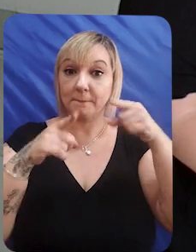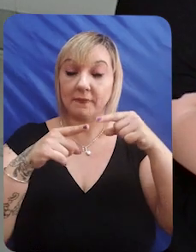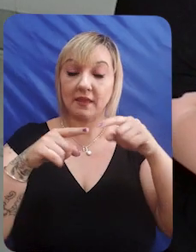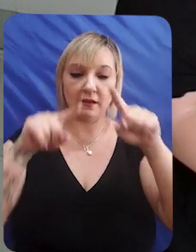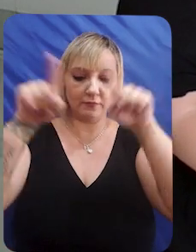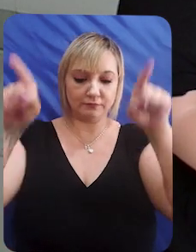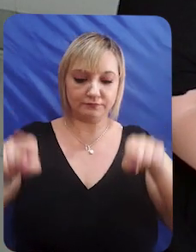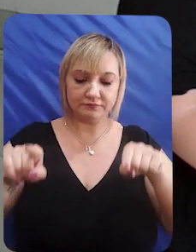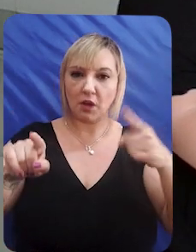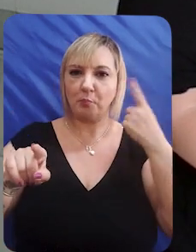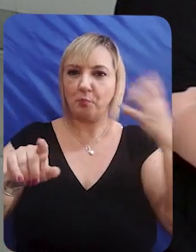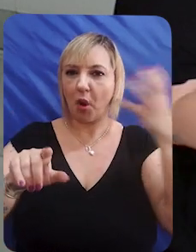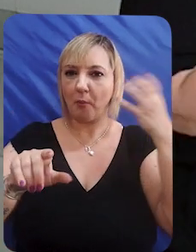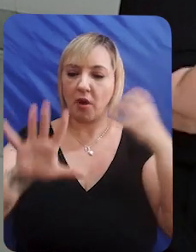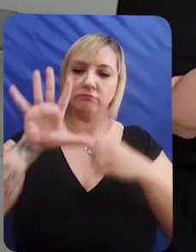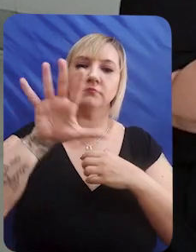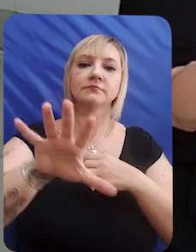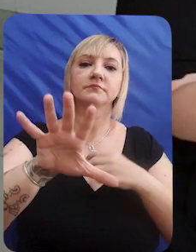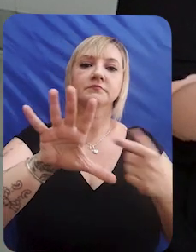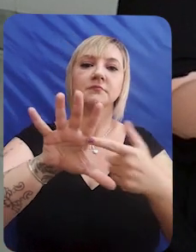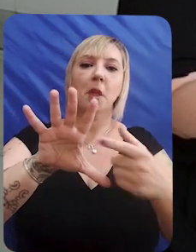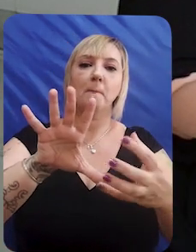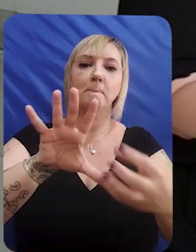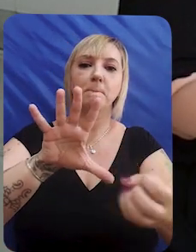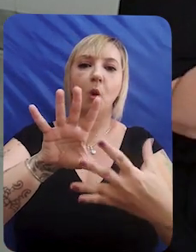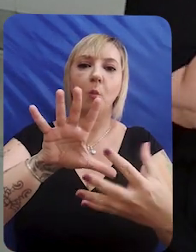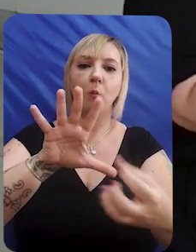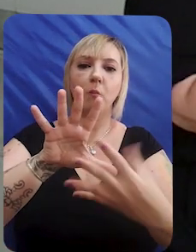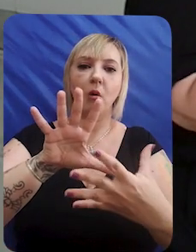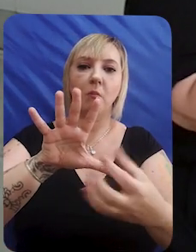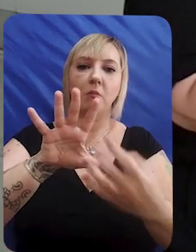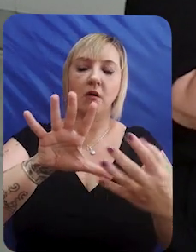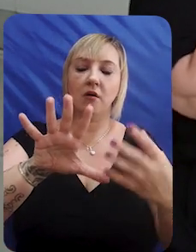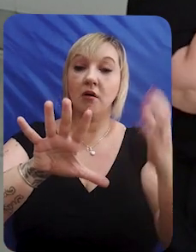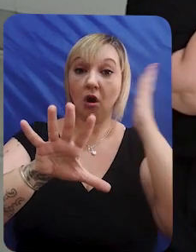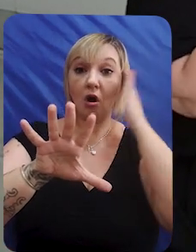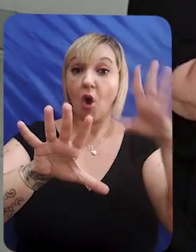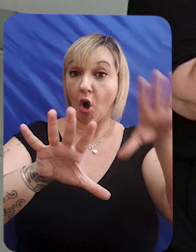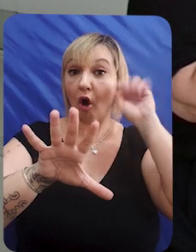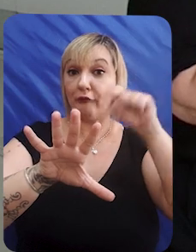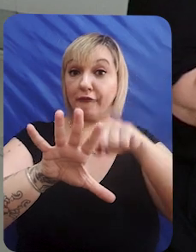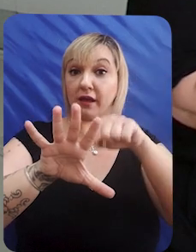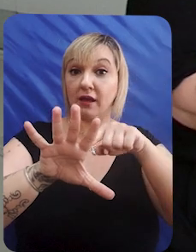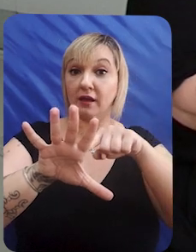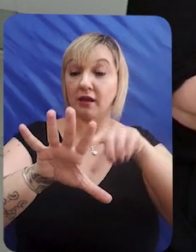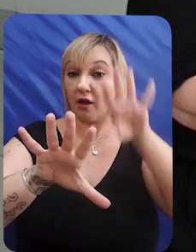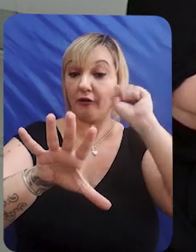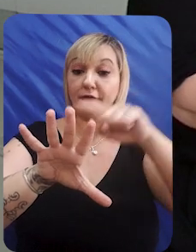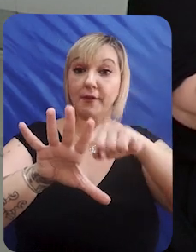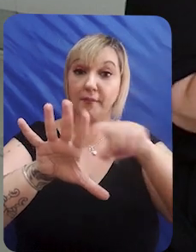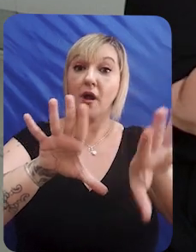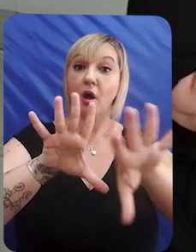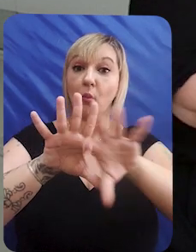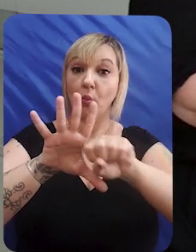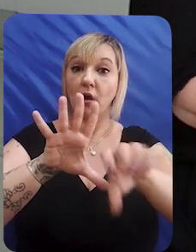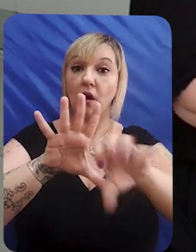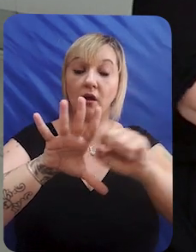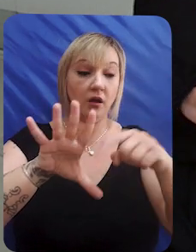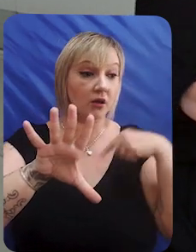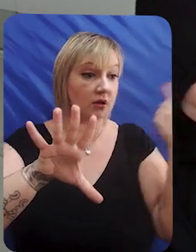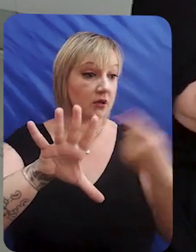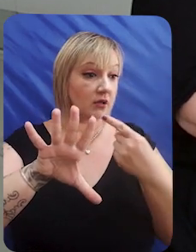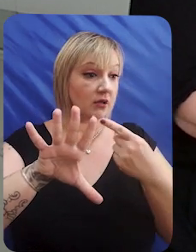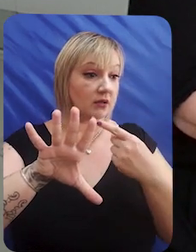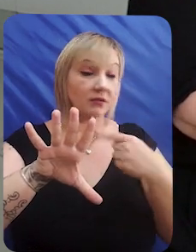mão na caixa de som. Então, através da vibração, ele ouve. Então, ele ouve com as mãos. Né? A gente